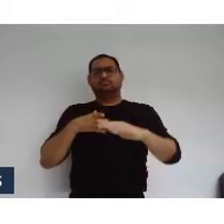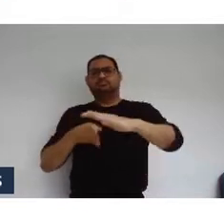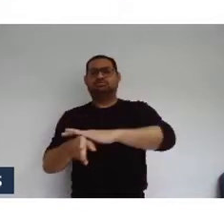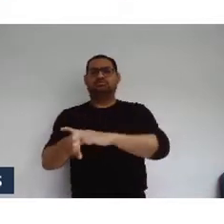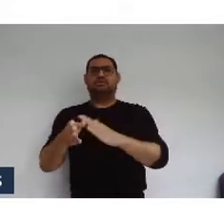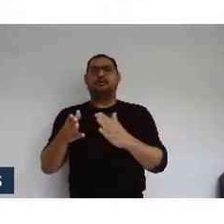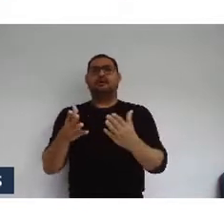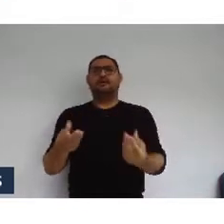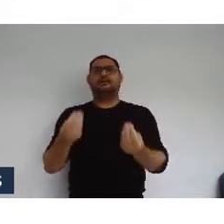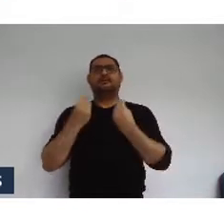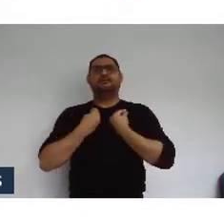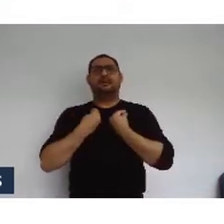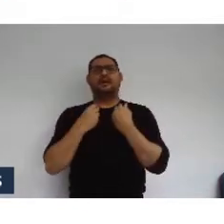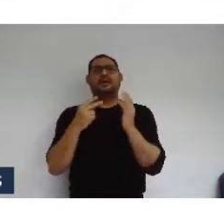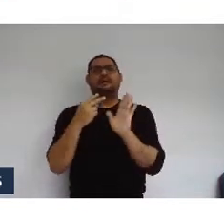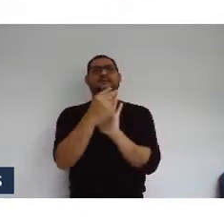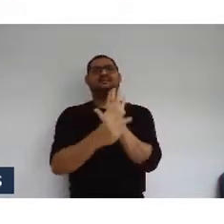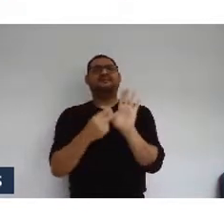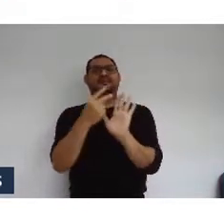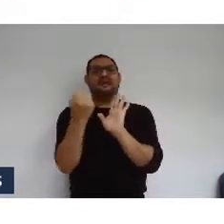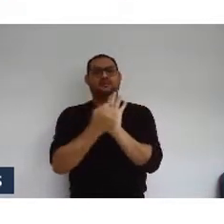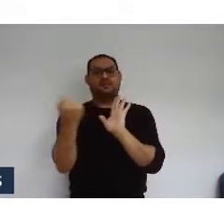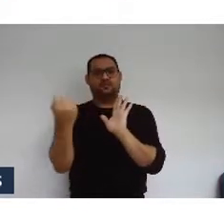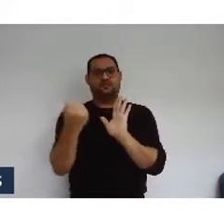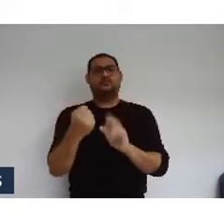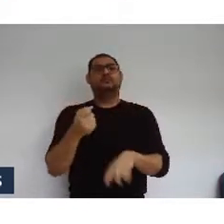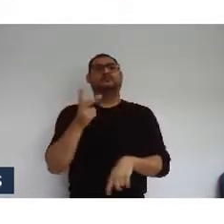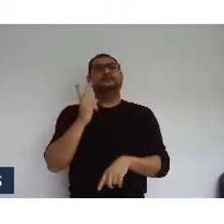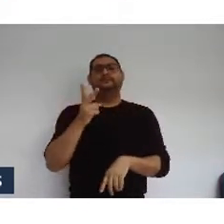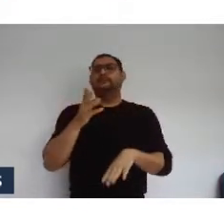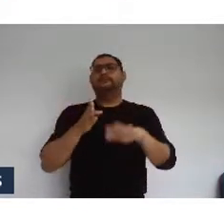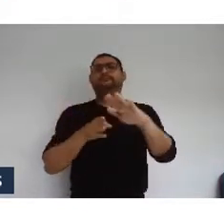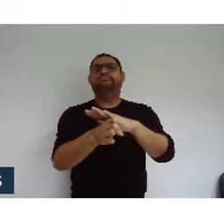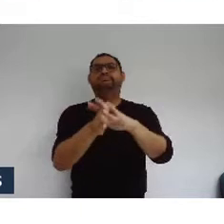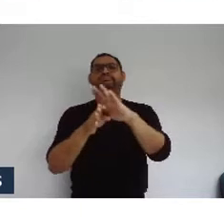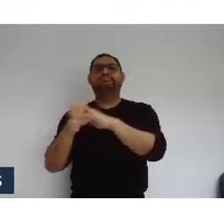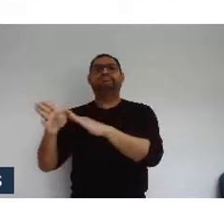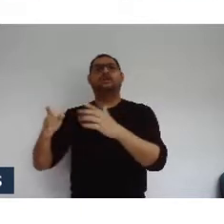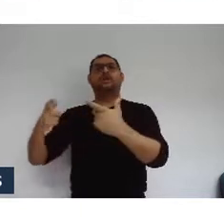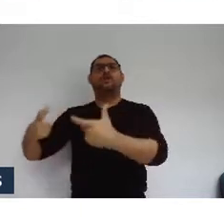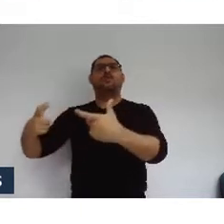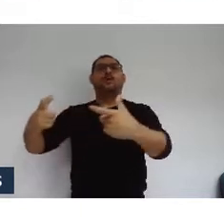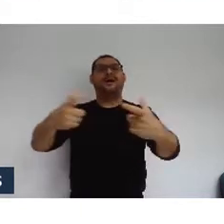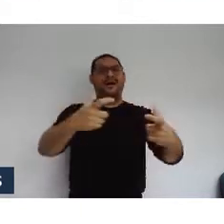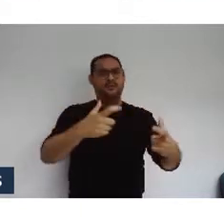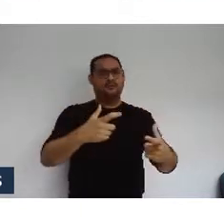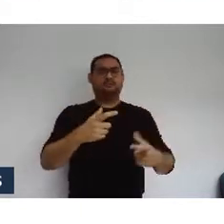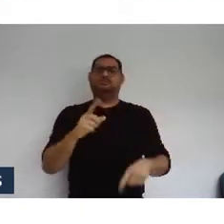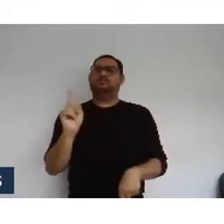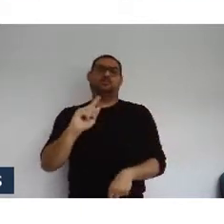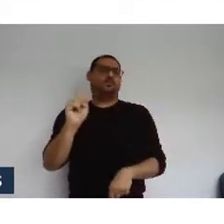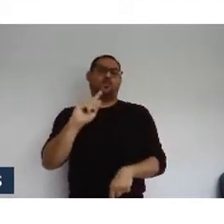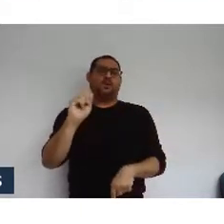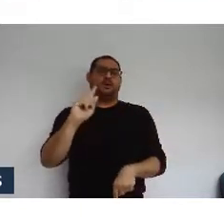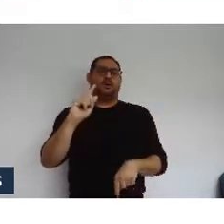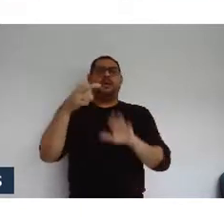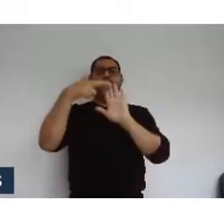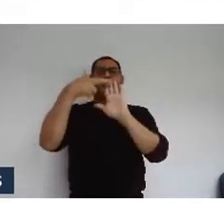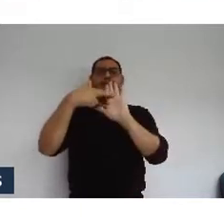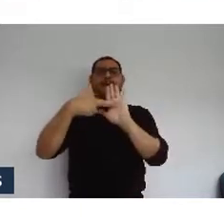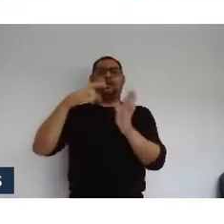semiotizá-lo? Frequentemente, fabricam-se finalidades outras não regulamentadas